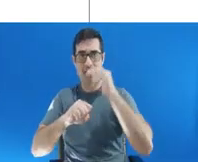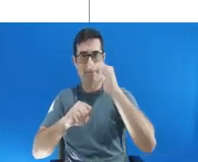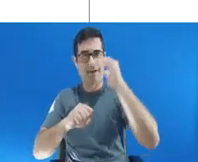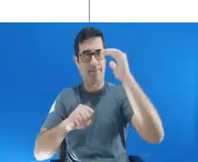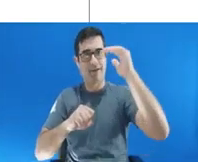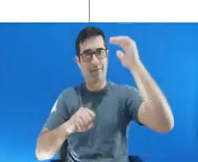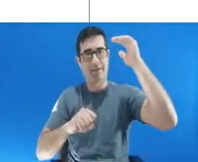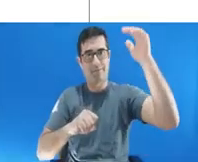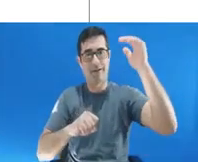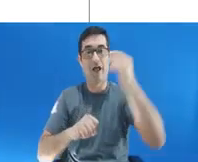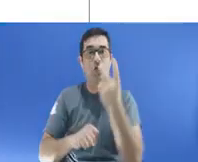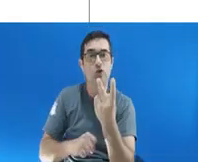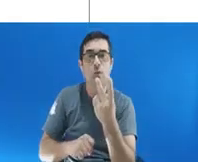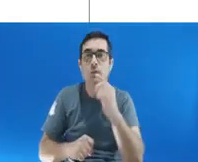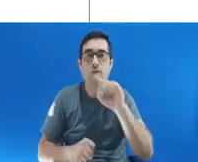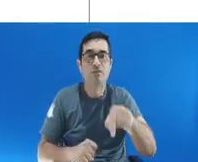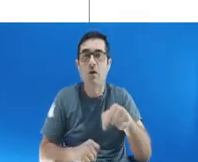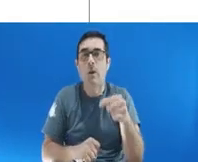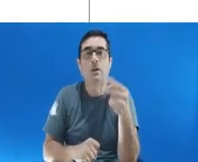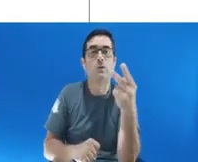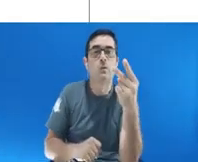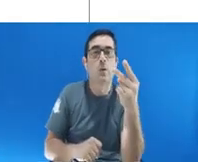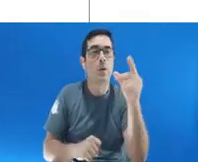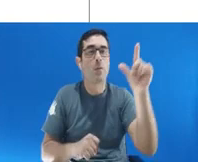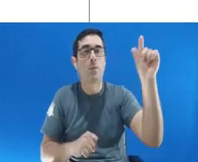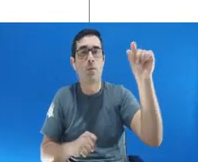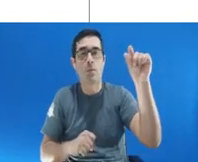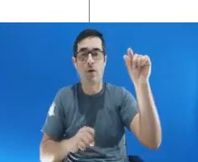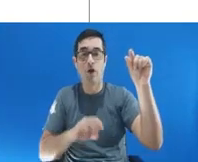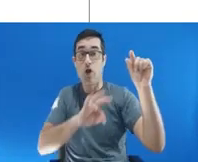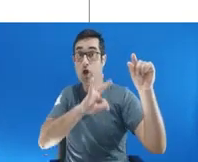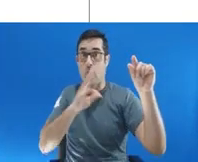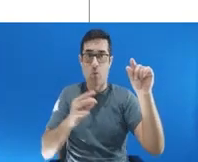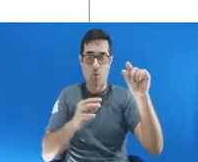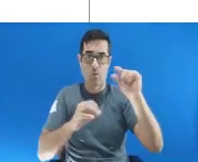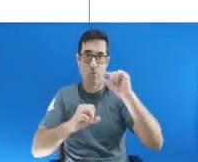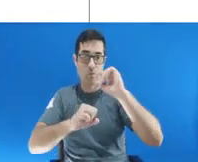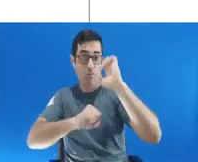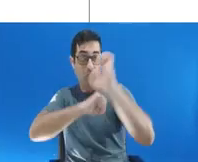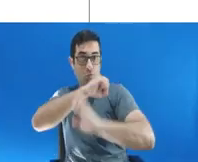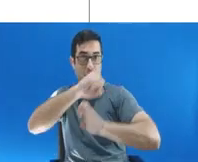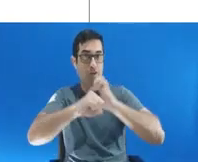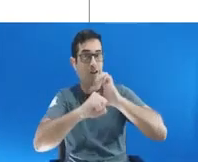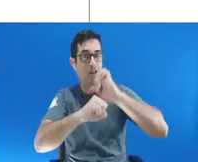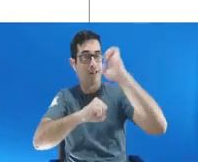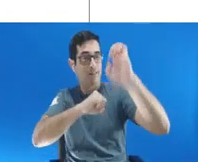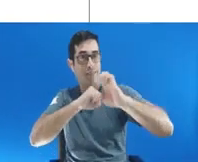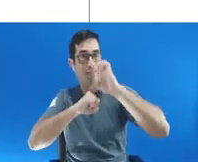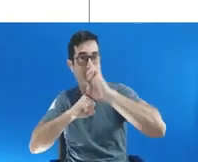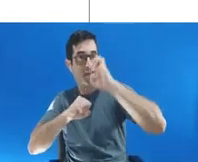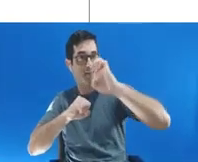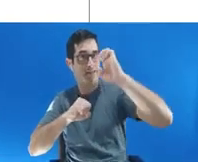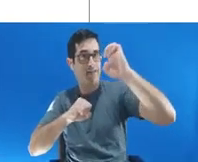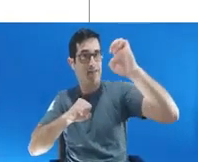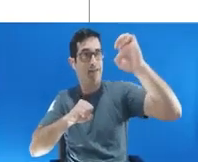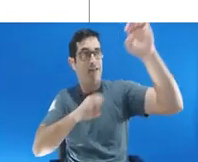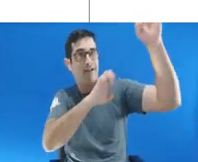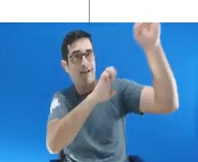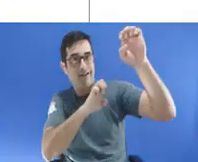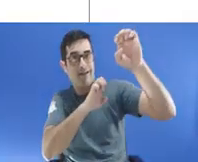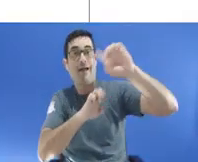esses monte de elétrons que estão aqui blindam o núcleo. Isso é carga nuclear efetiva.